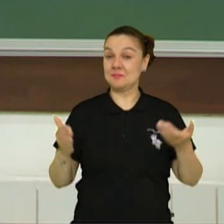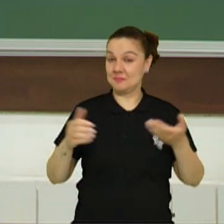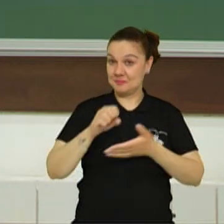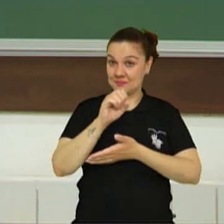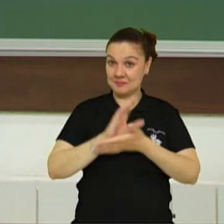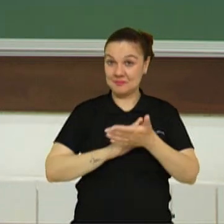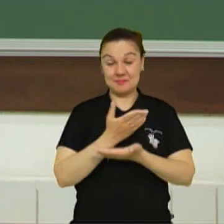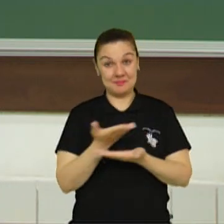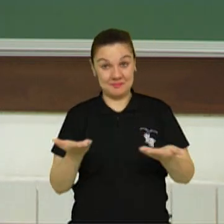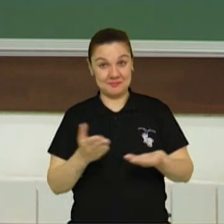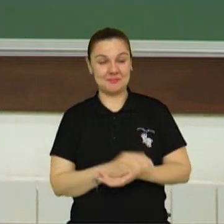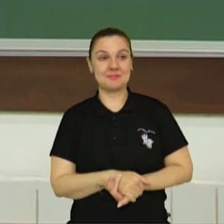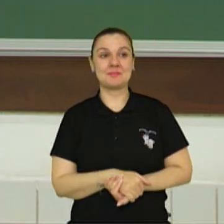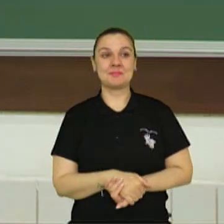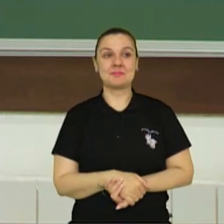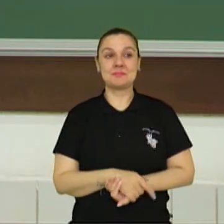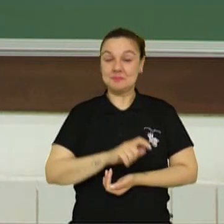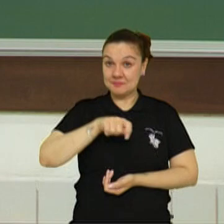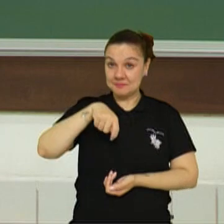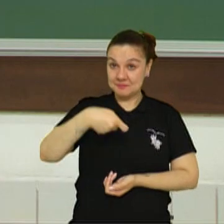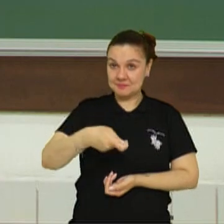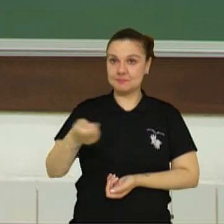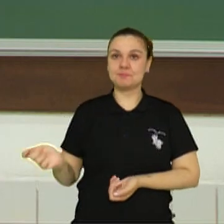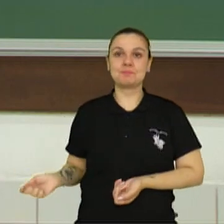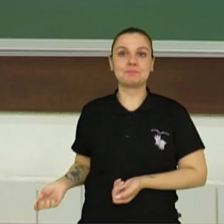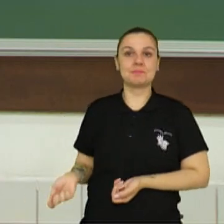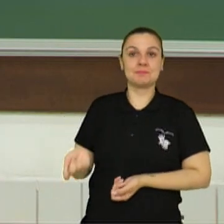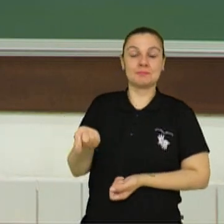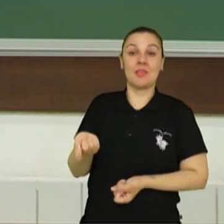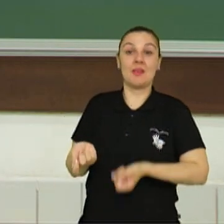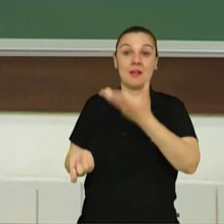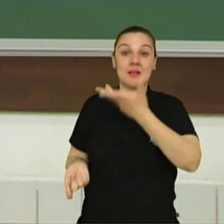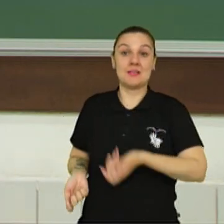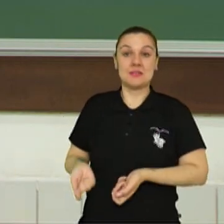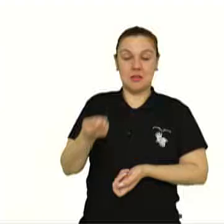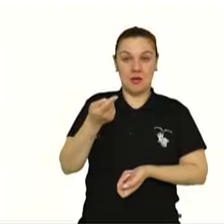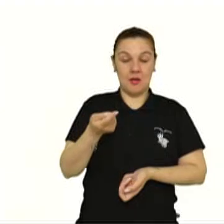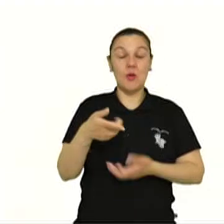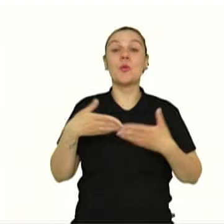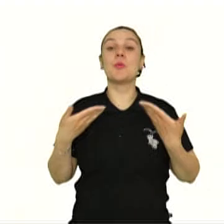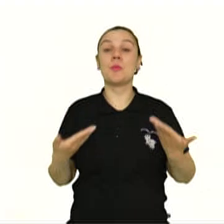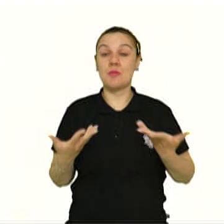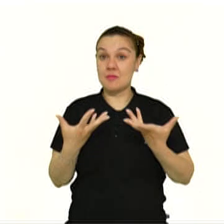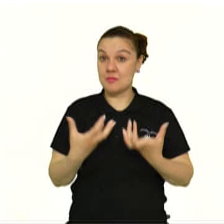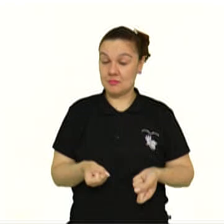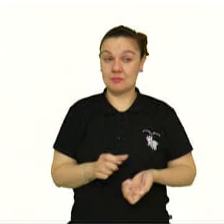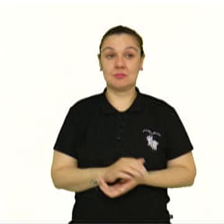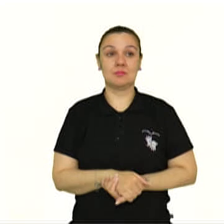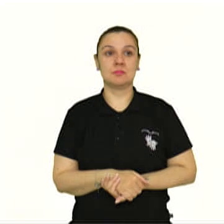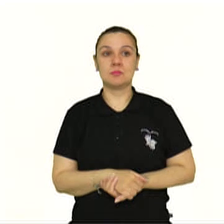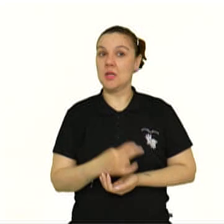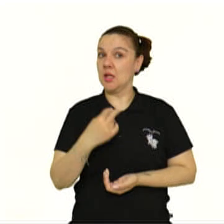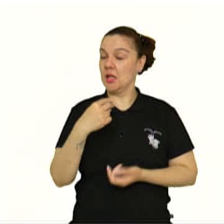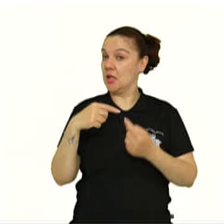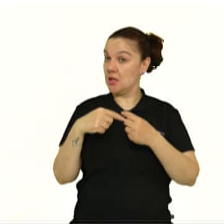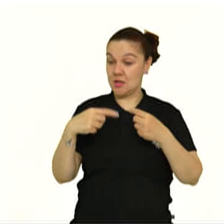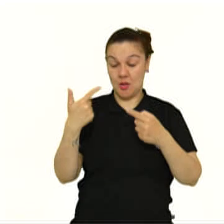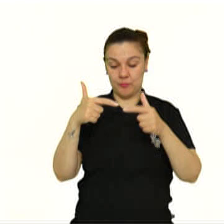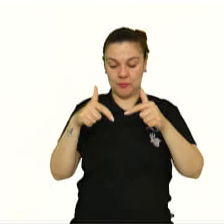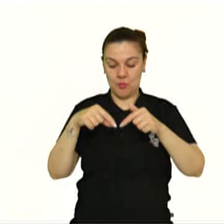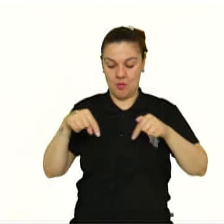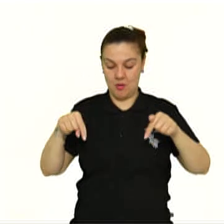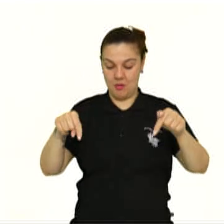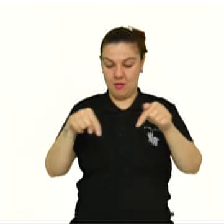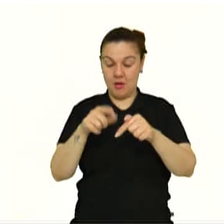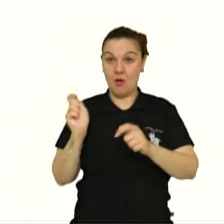Vamos para mais um exercício sobre o saque, tá? No tênis de campo podemos afirmar que não tem área específica